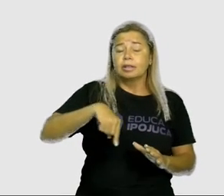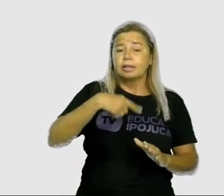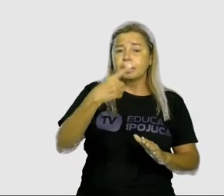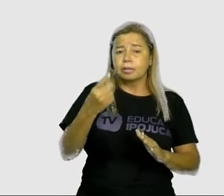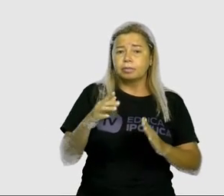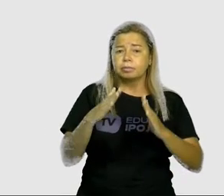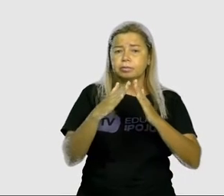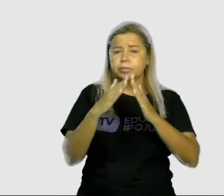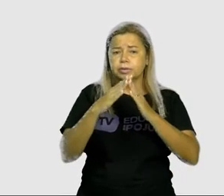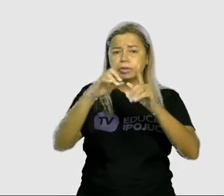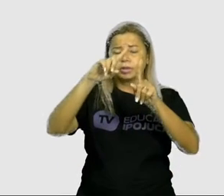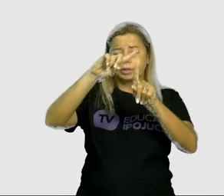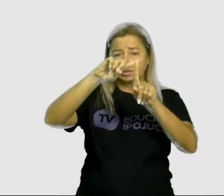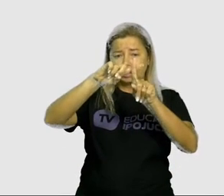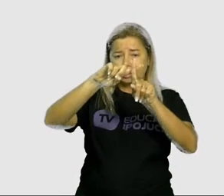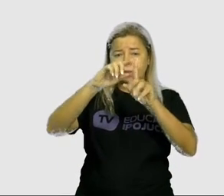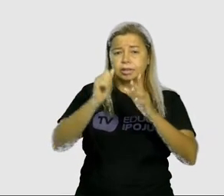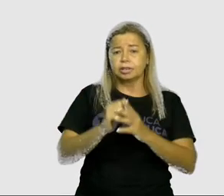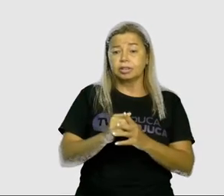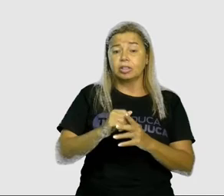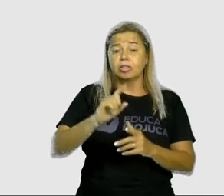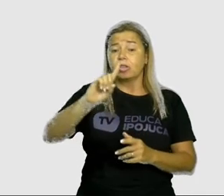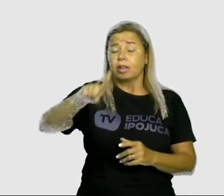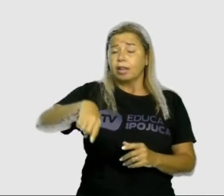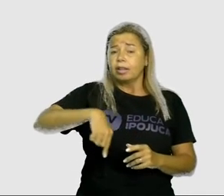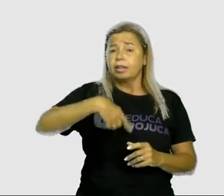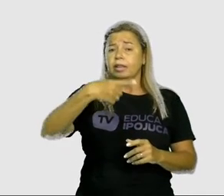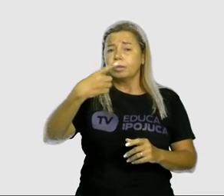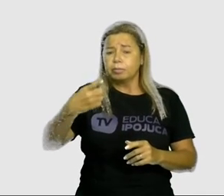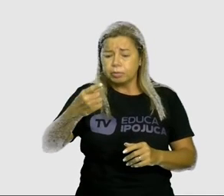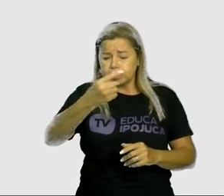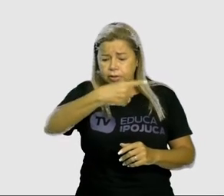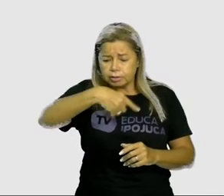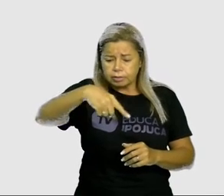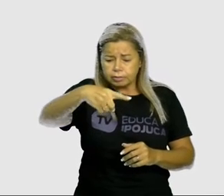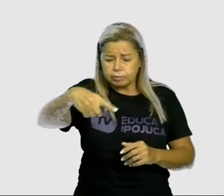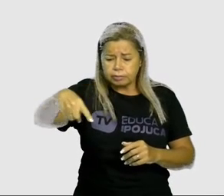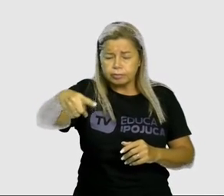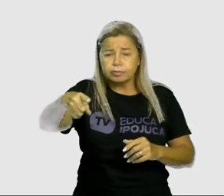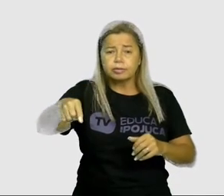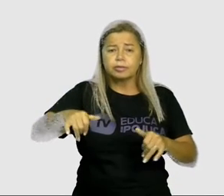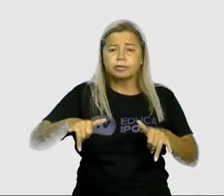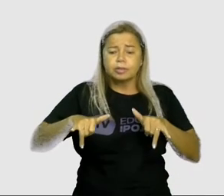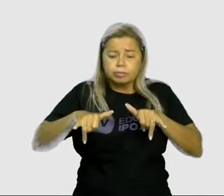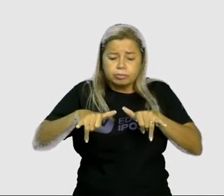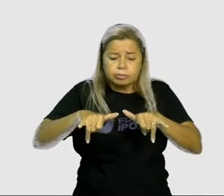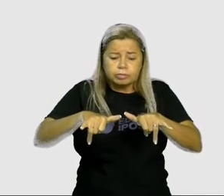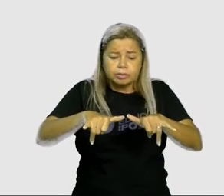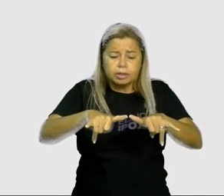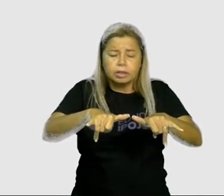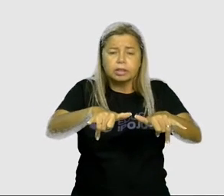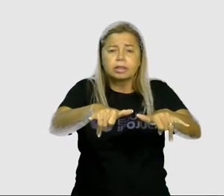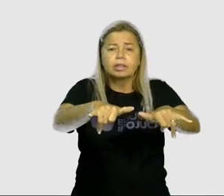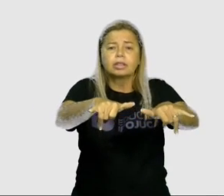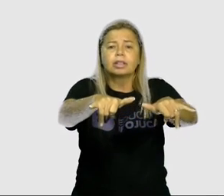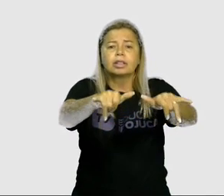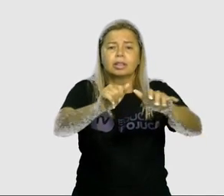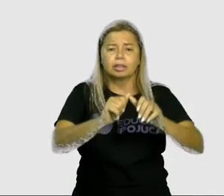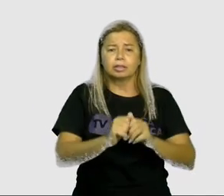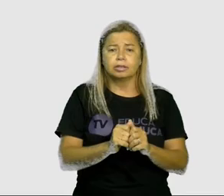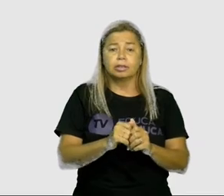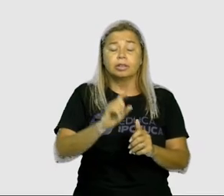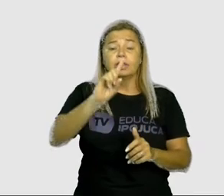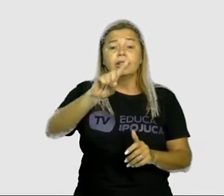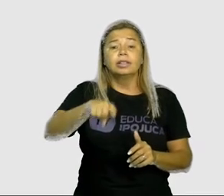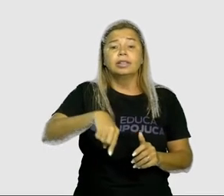aí dobrando na frente do supermercado, contornando e indo, passando pela